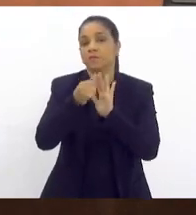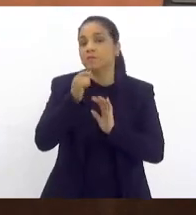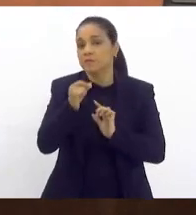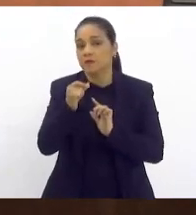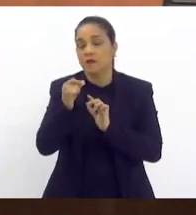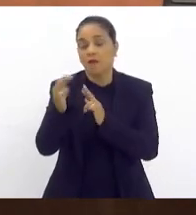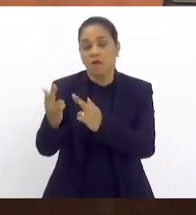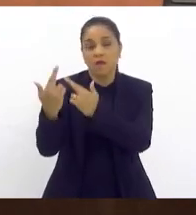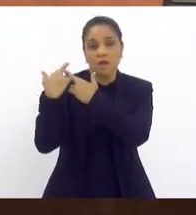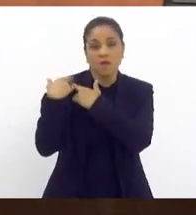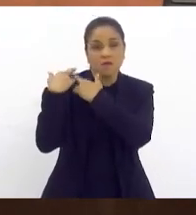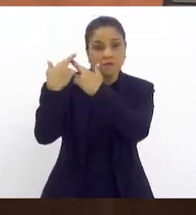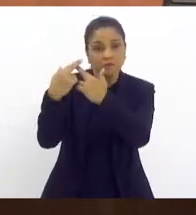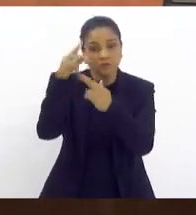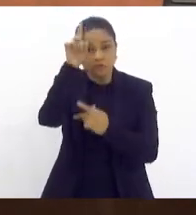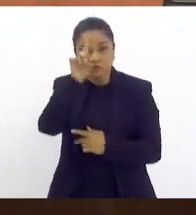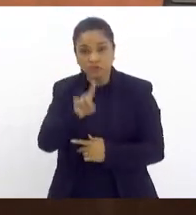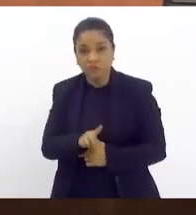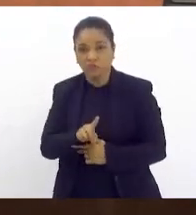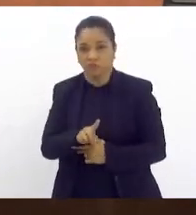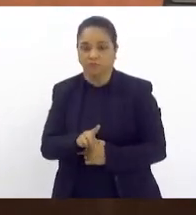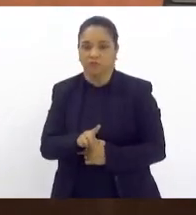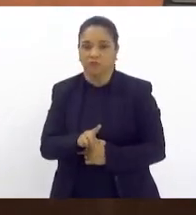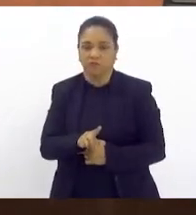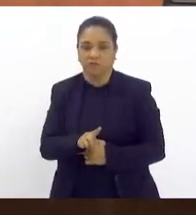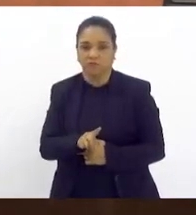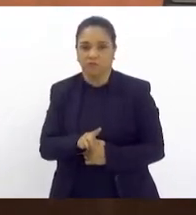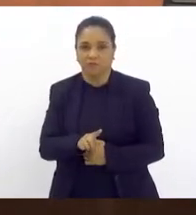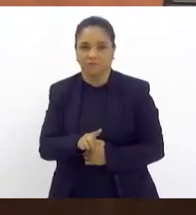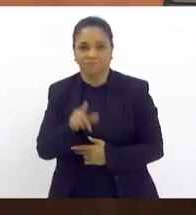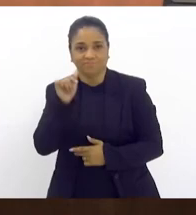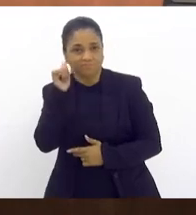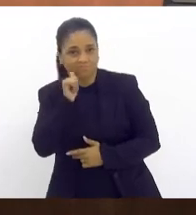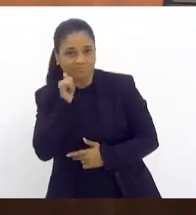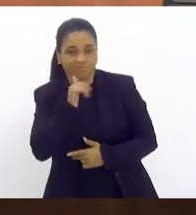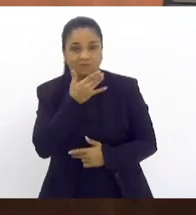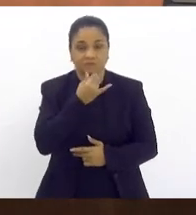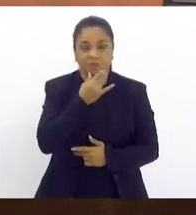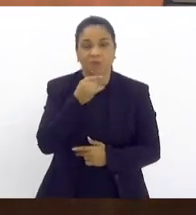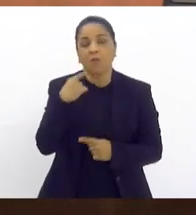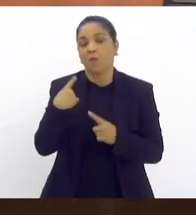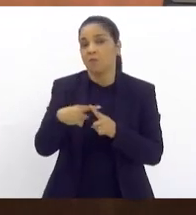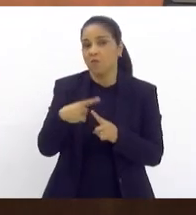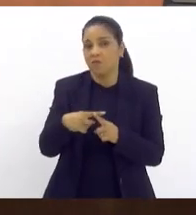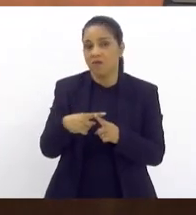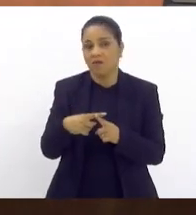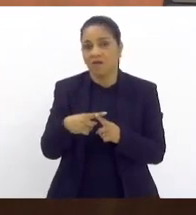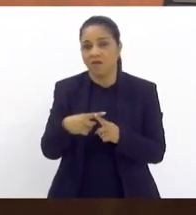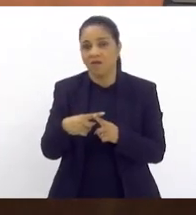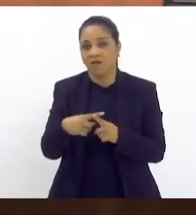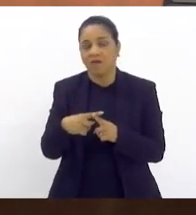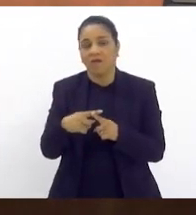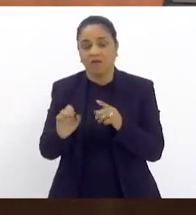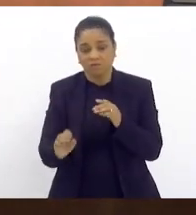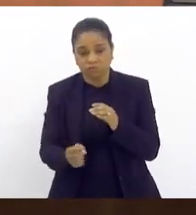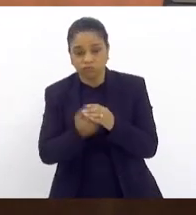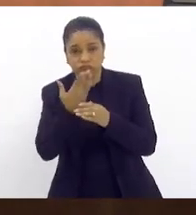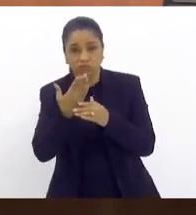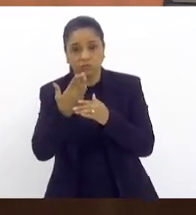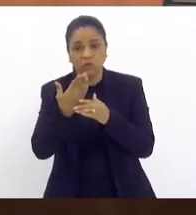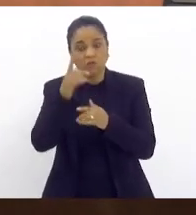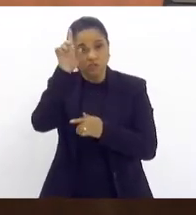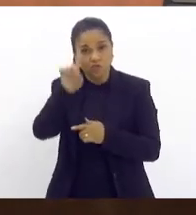a responsabilização das diretoras e diretores quanto a esse levantamento é não dá mais pra gente criar atribuições